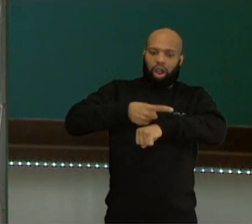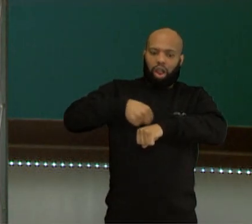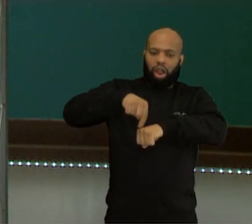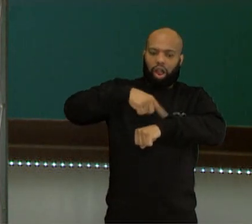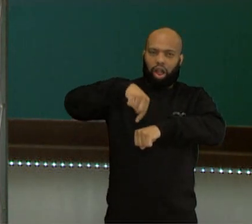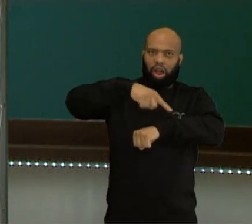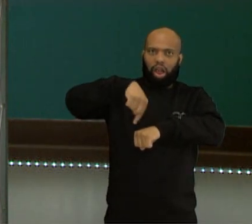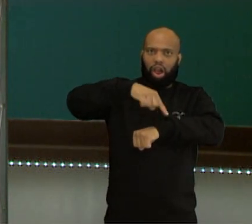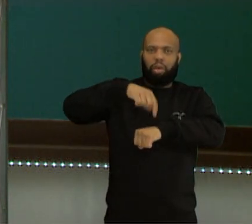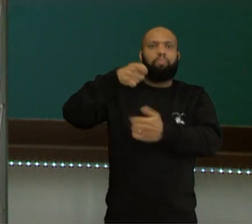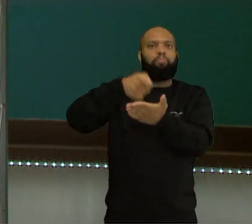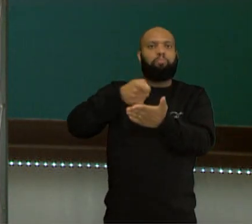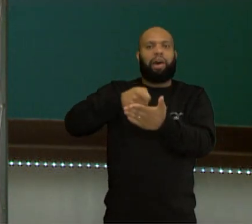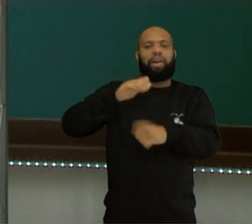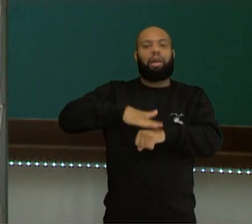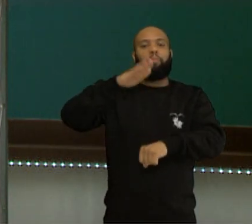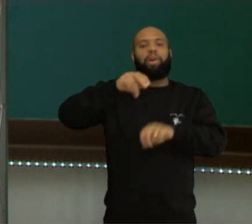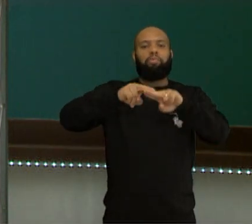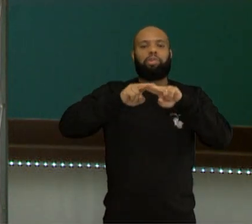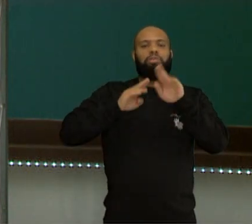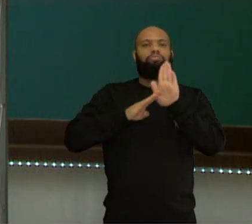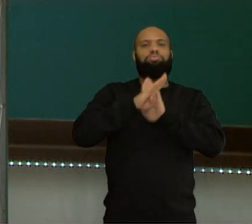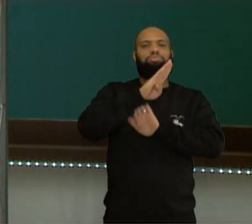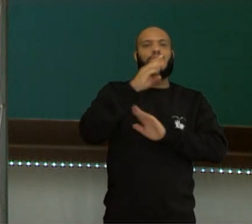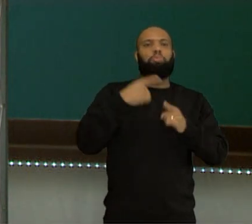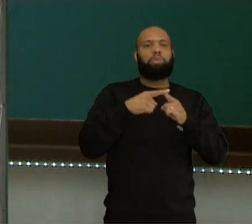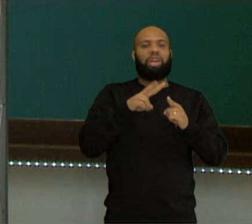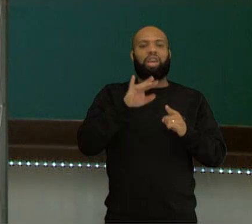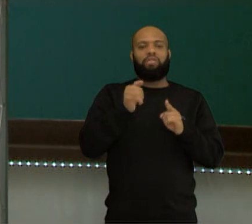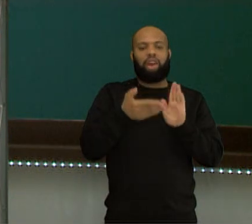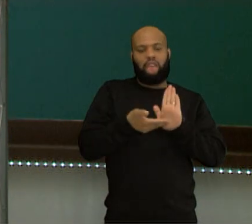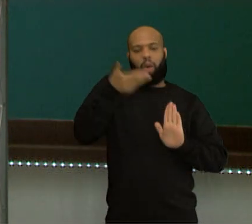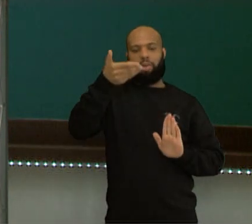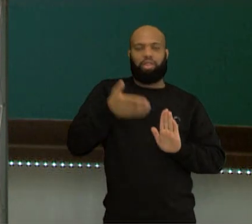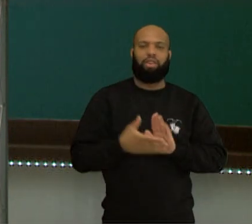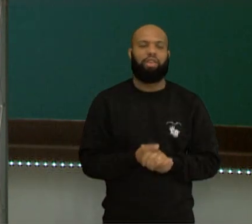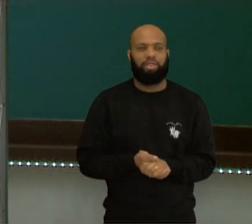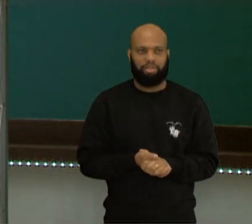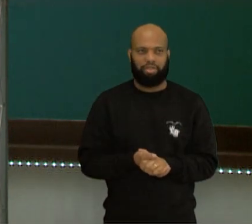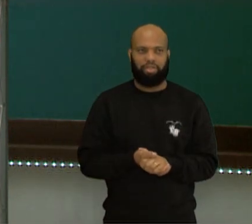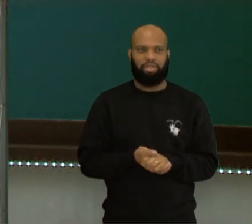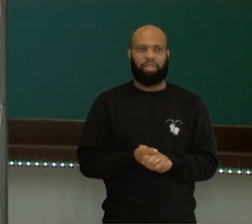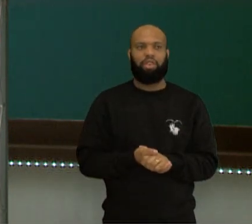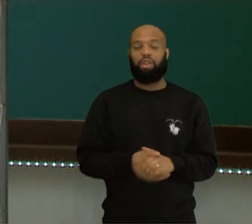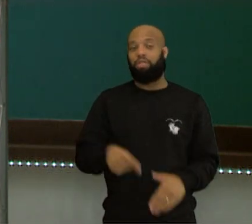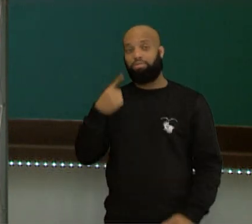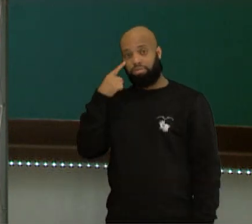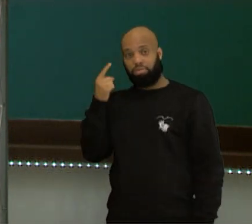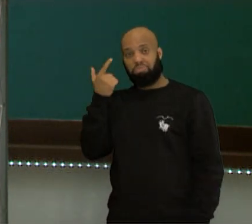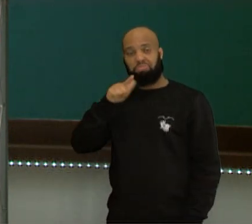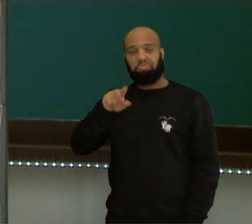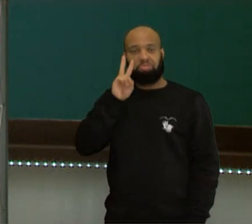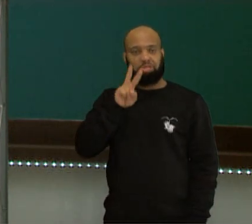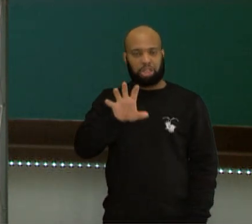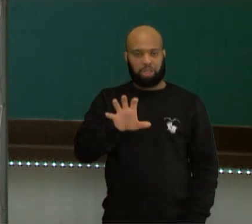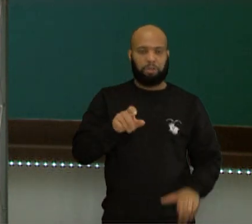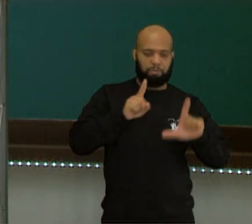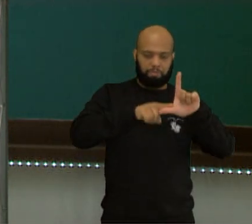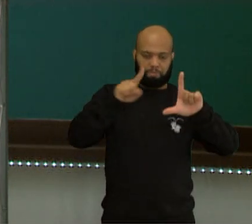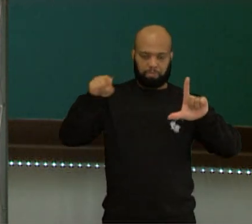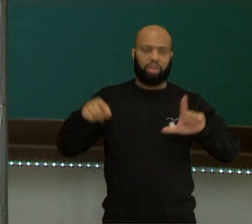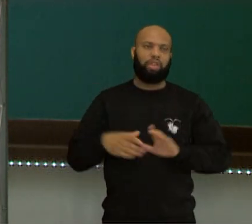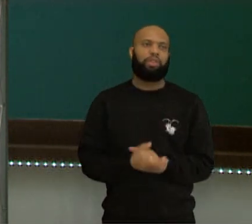podemos dizer que essa função ela é crescente. Muito bem, isso aí. Então, ela é crescente,